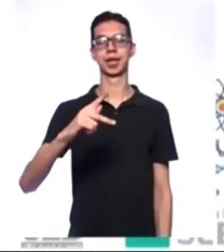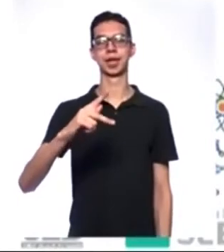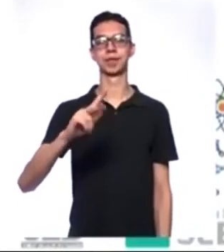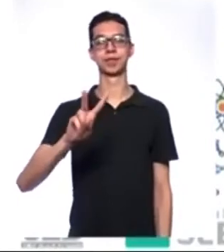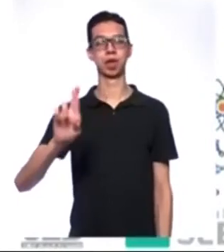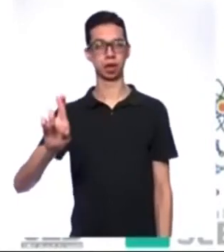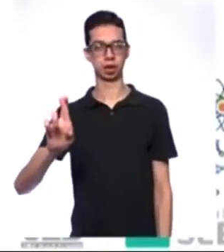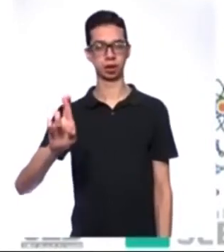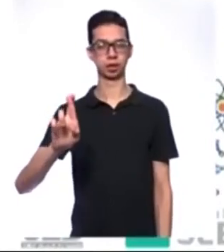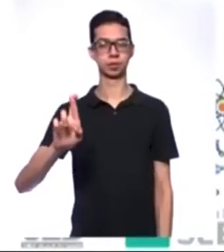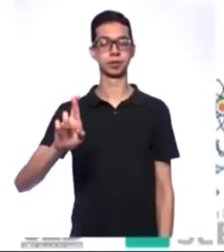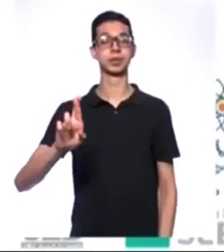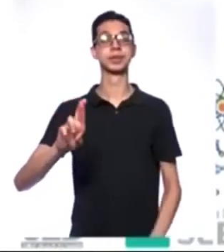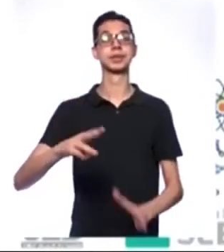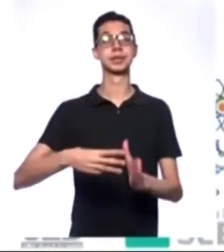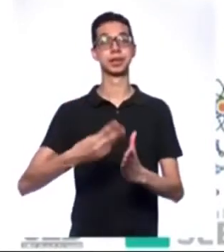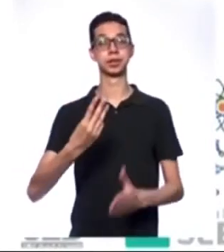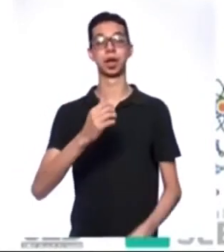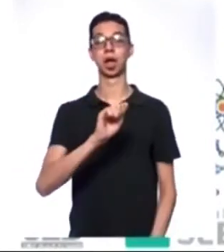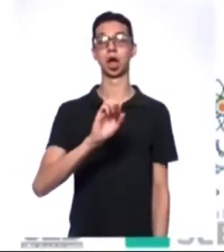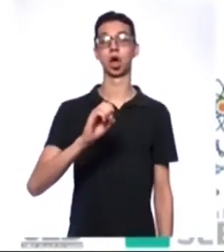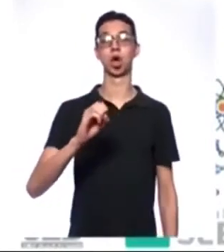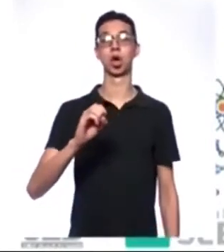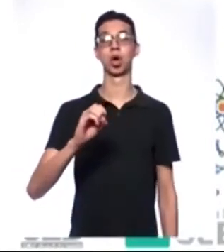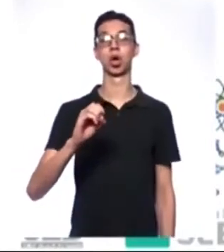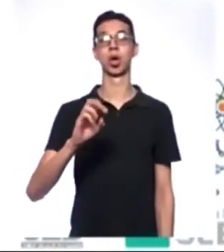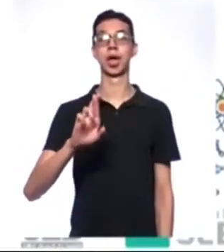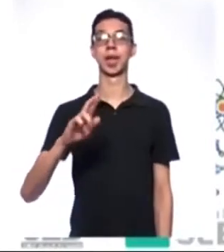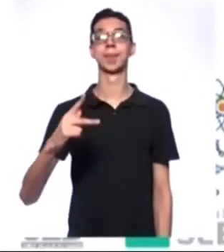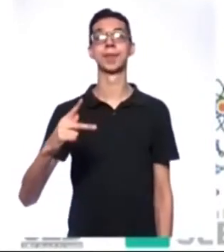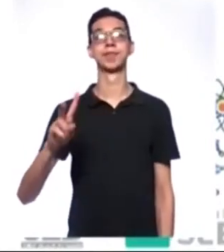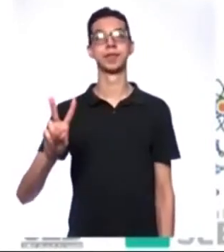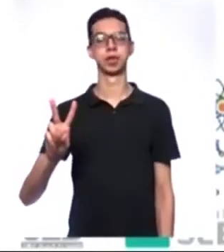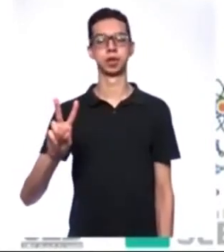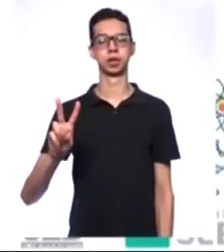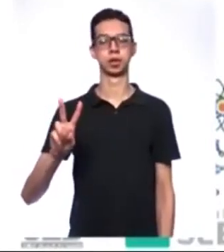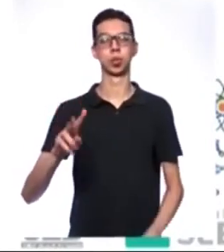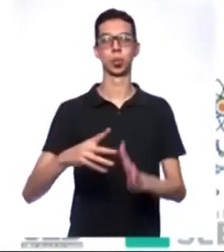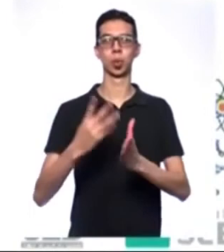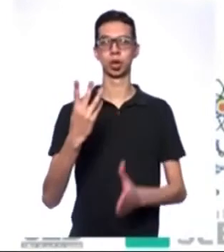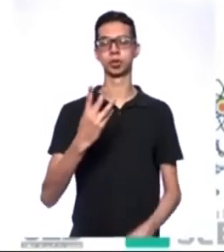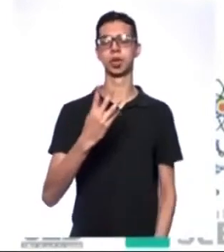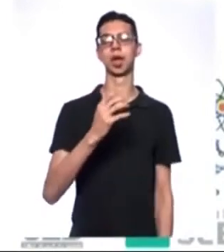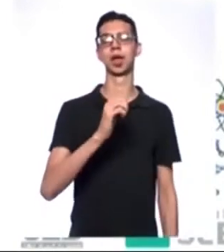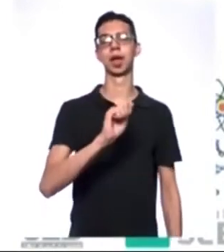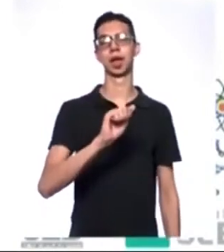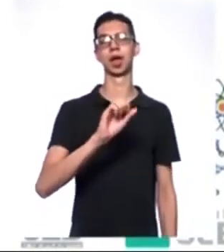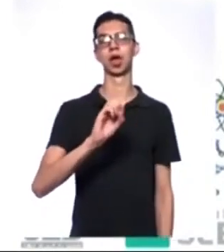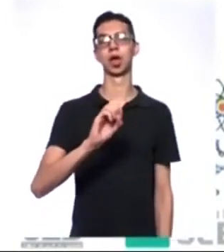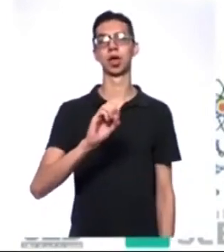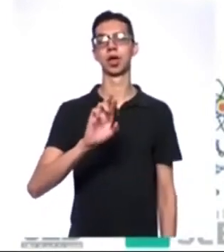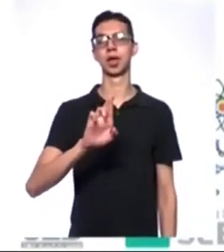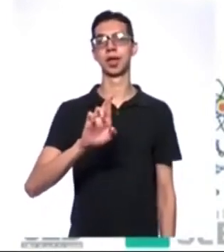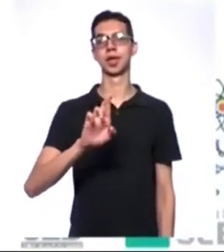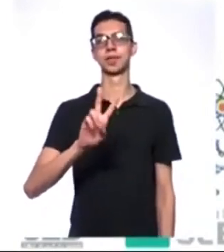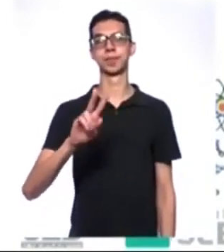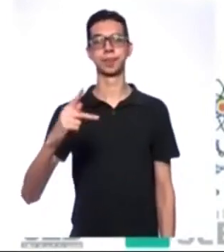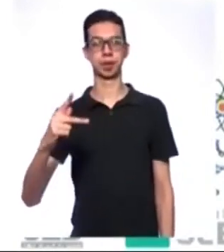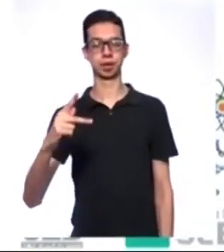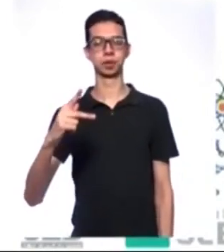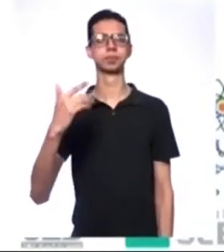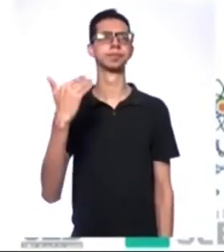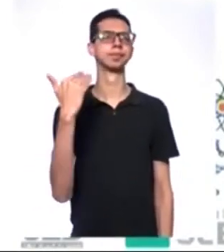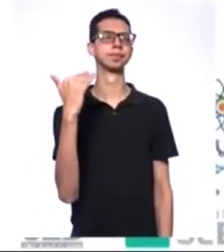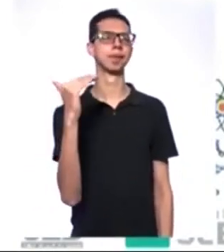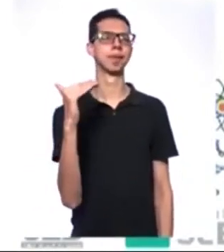pgr um terceiro série a a o RPG o quarto seria a o rvp e